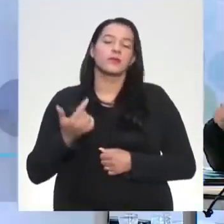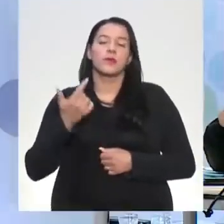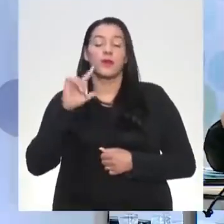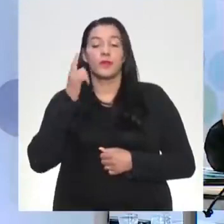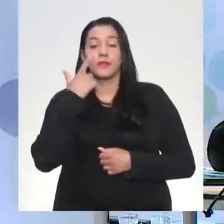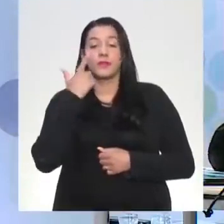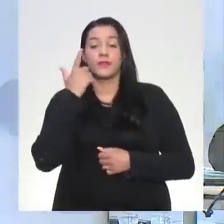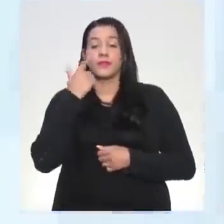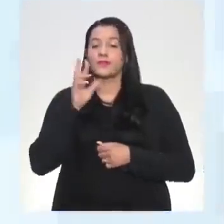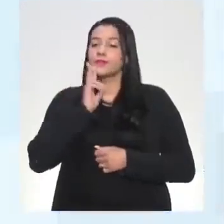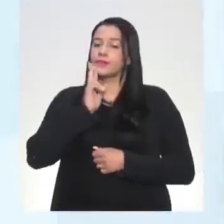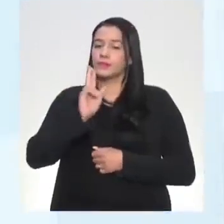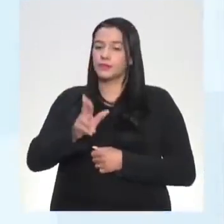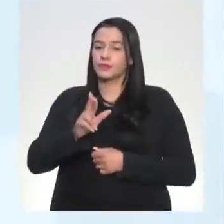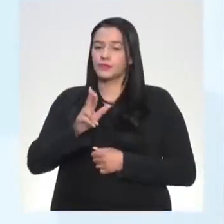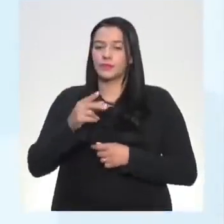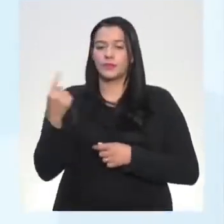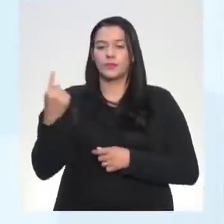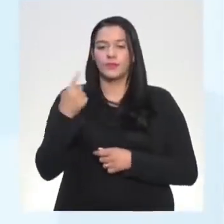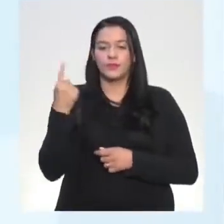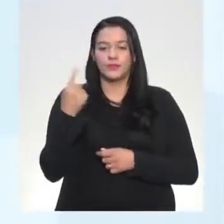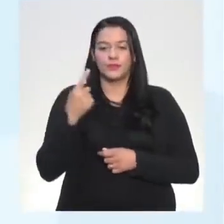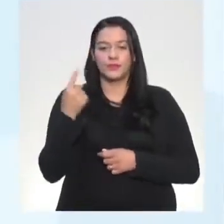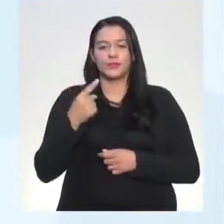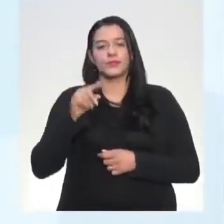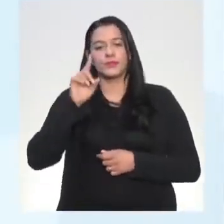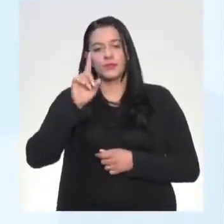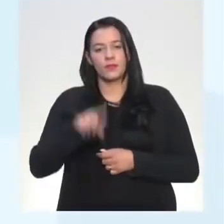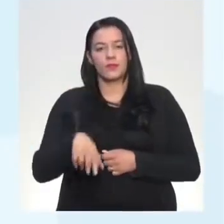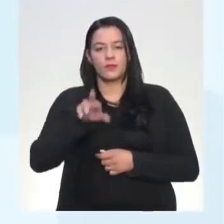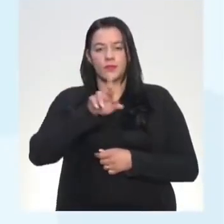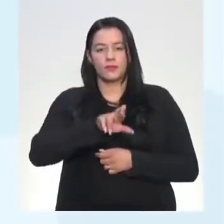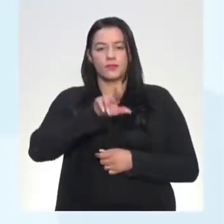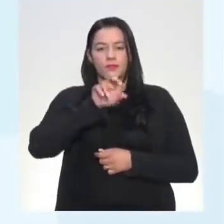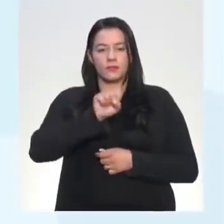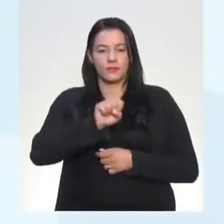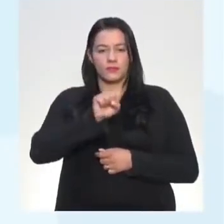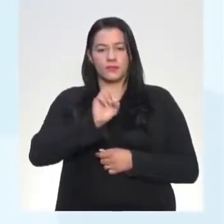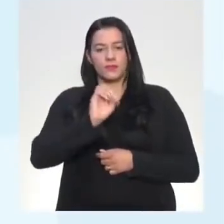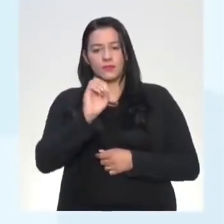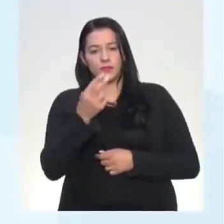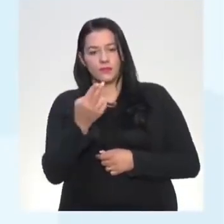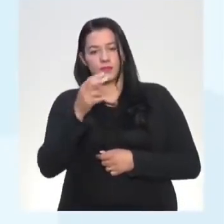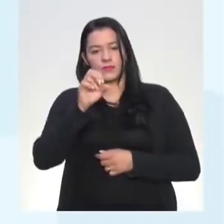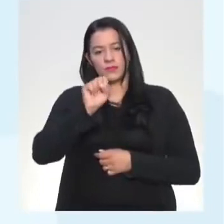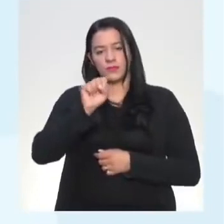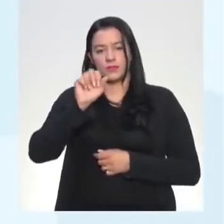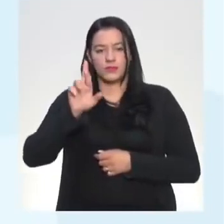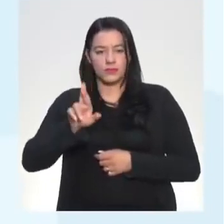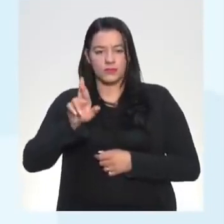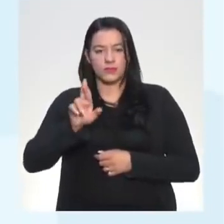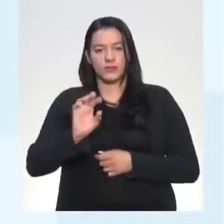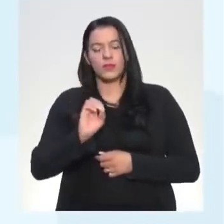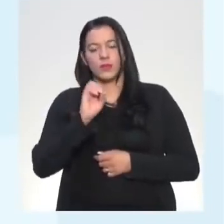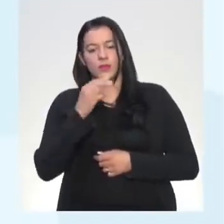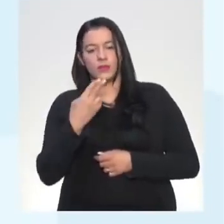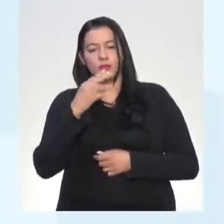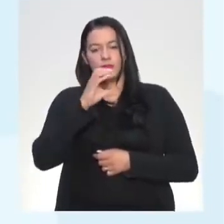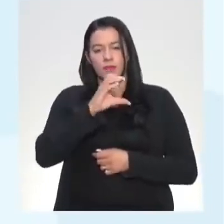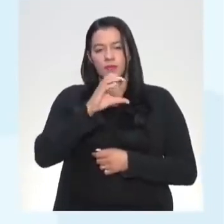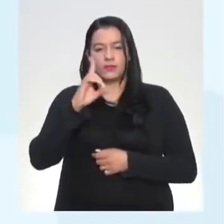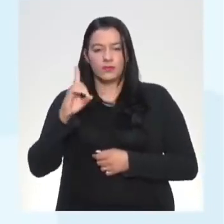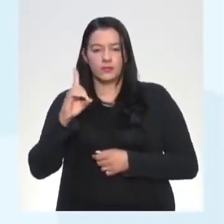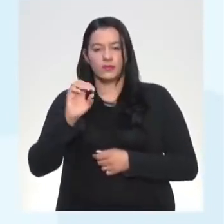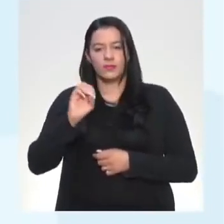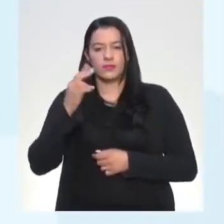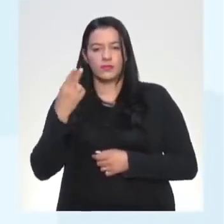aí a resposta, nós temos aí que o primeiro é RS ou SR, o segundo é CD ou